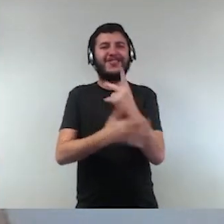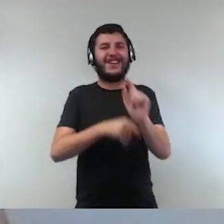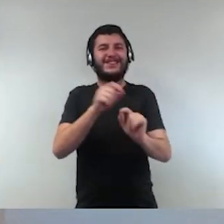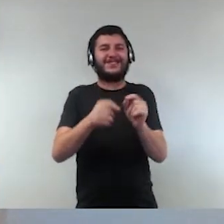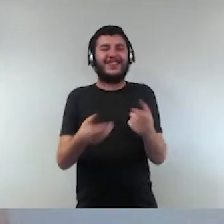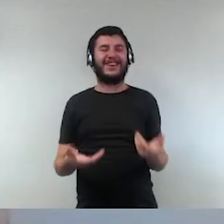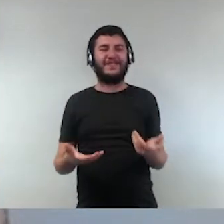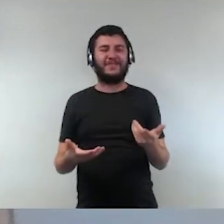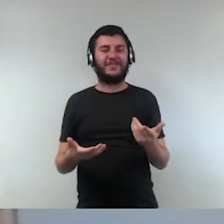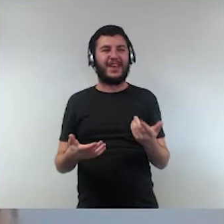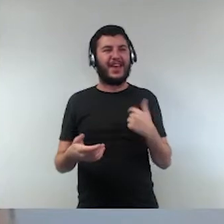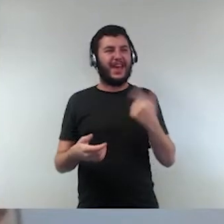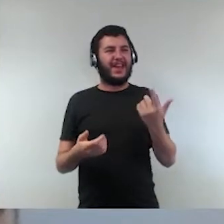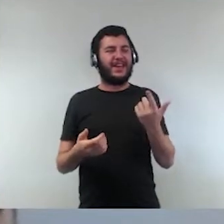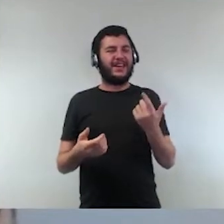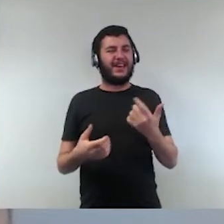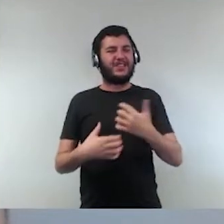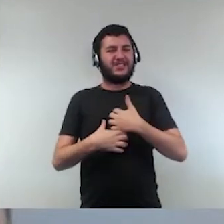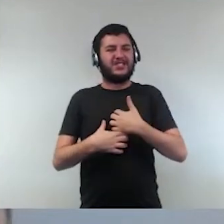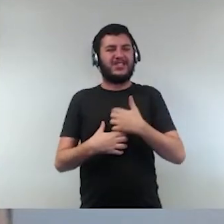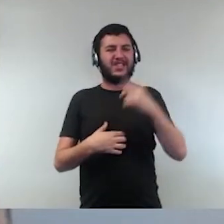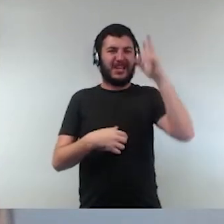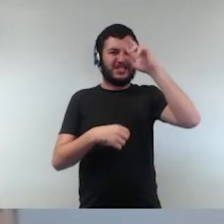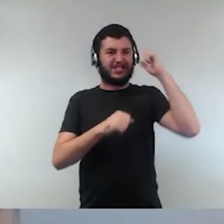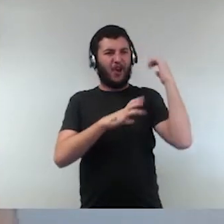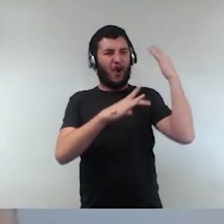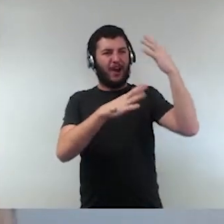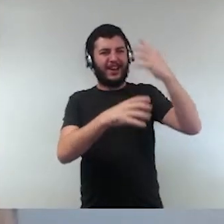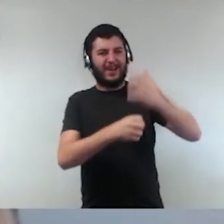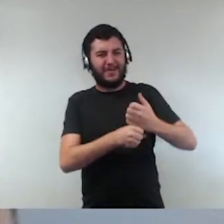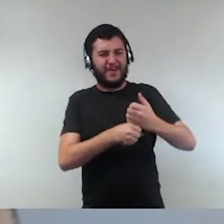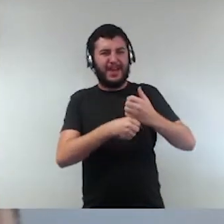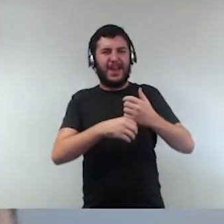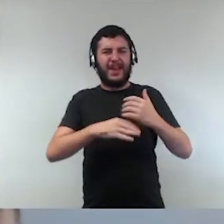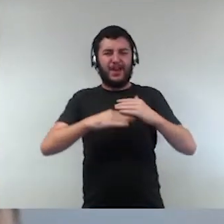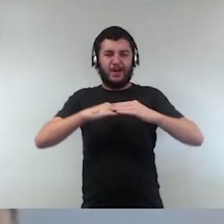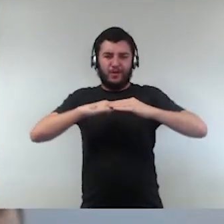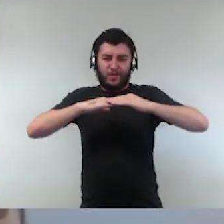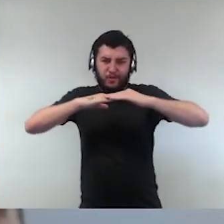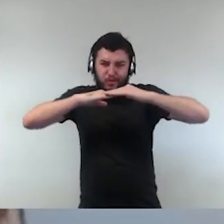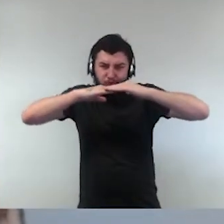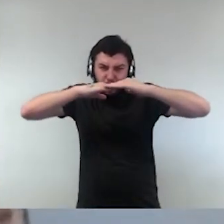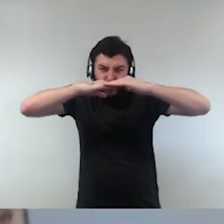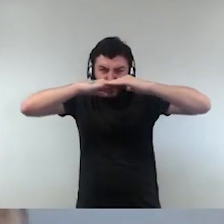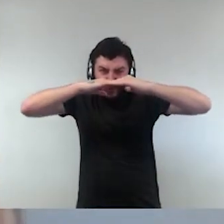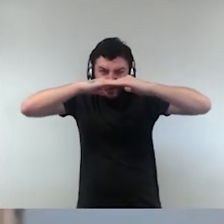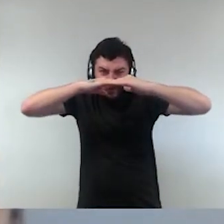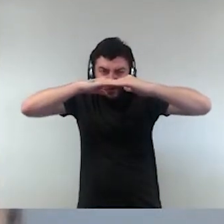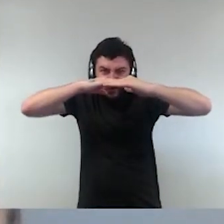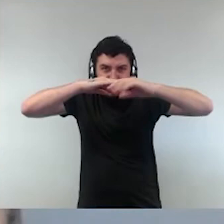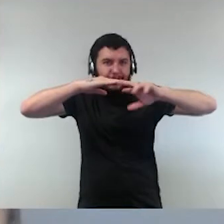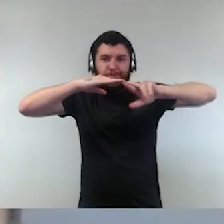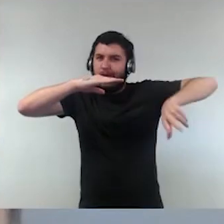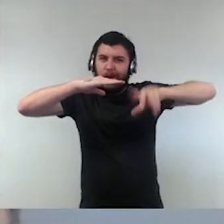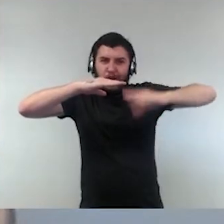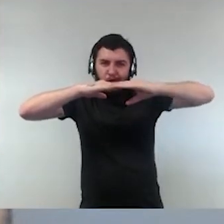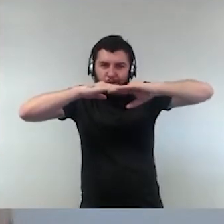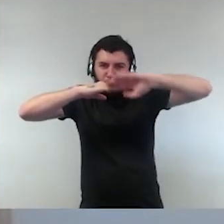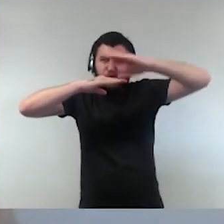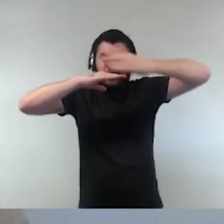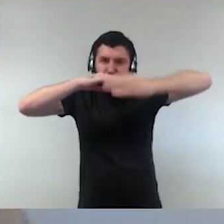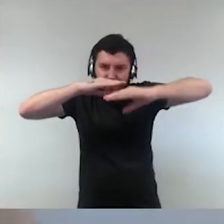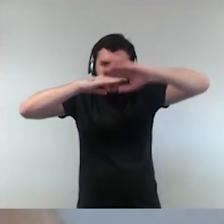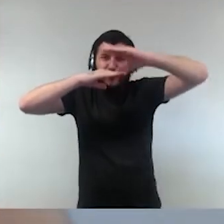não se arrasta, ela, na verdade, ela dá saltos, ela não é linear. E esses momentos de salto são justamente momentos como esse. Então, a crise